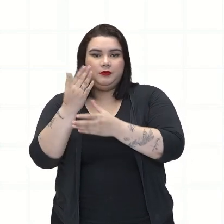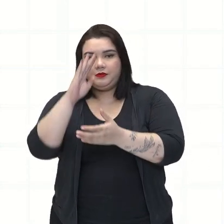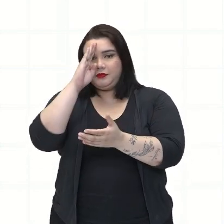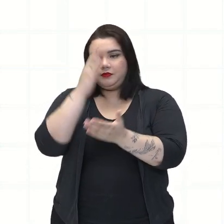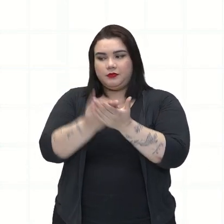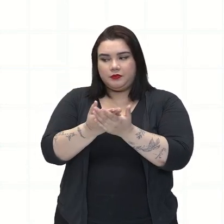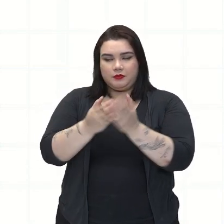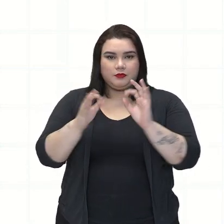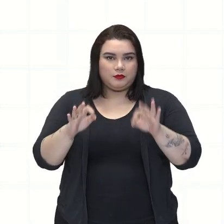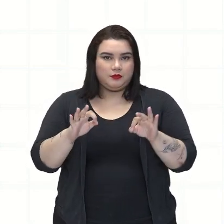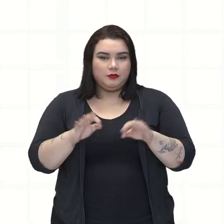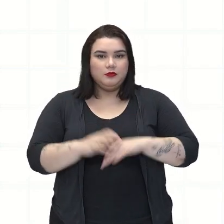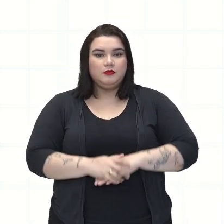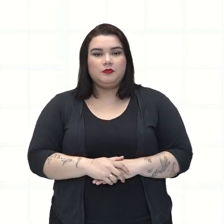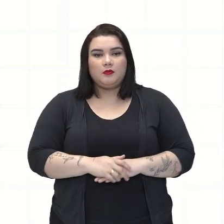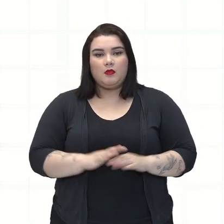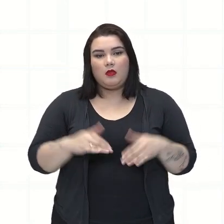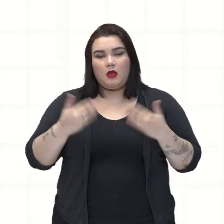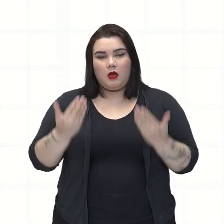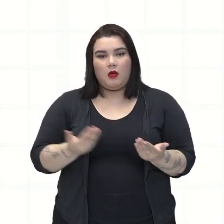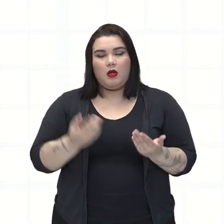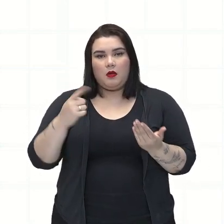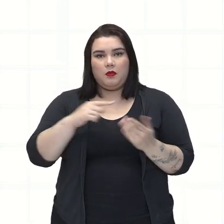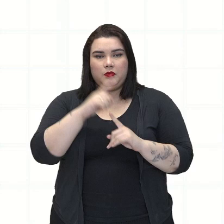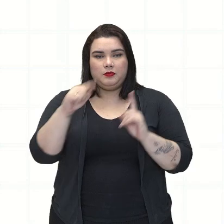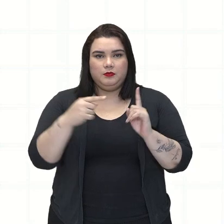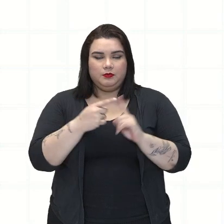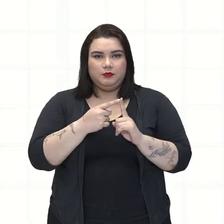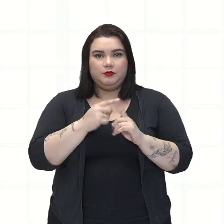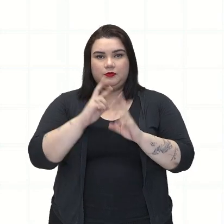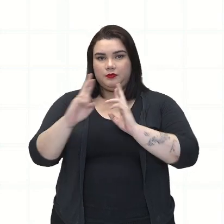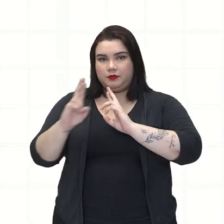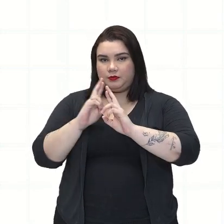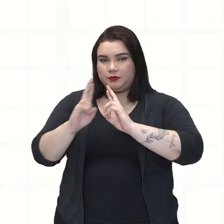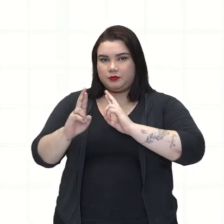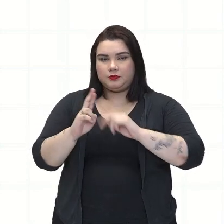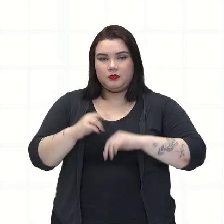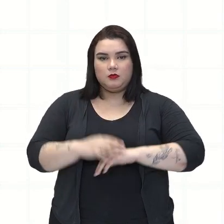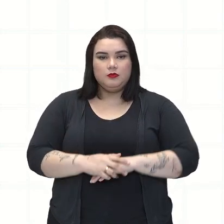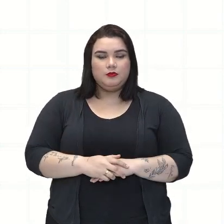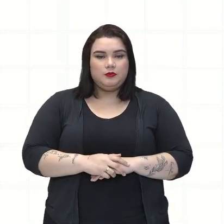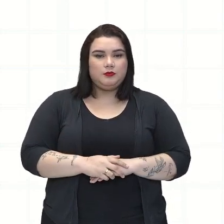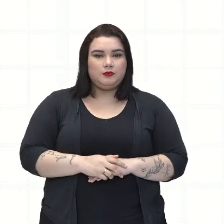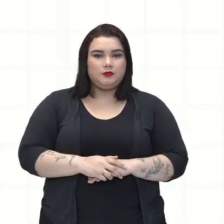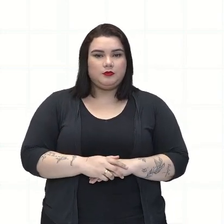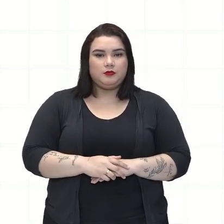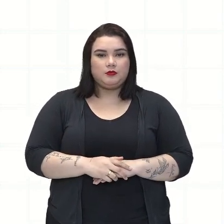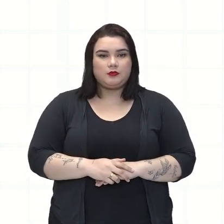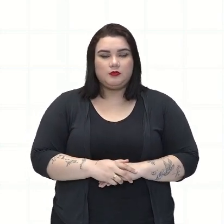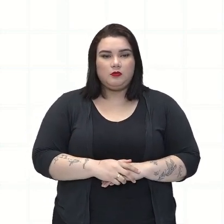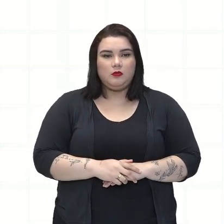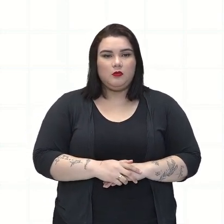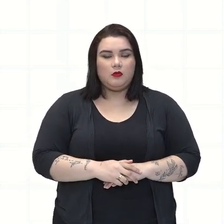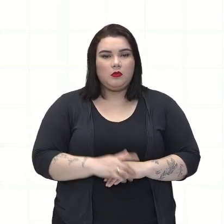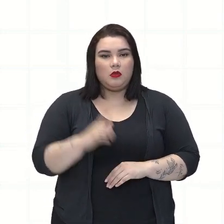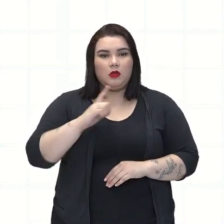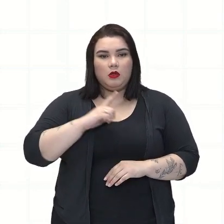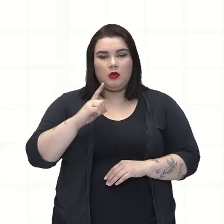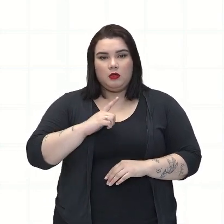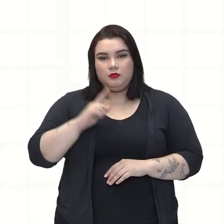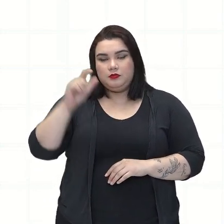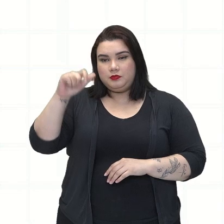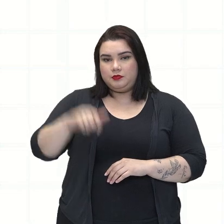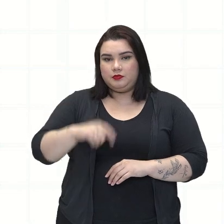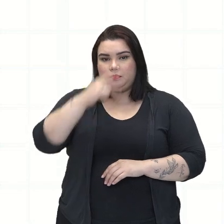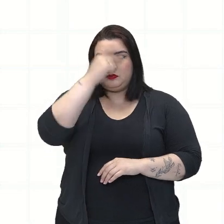acredita, ok? Então, essa é a ideia de uma interview. Obter informações de um